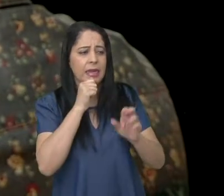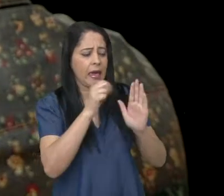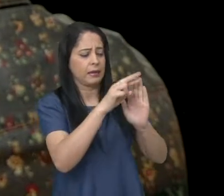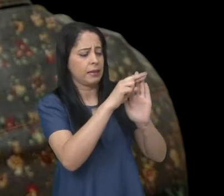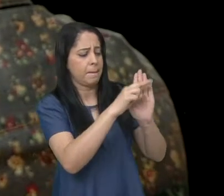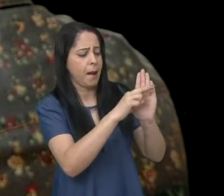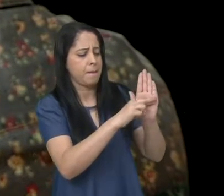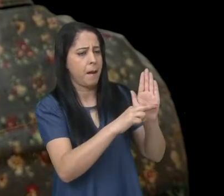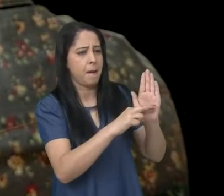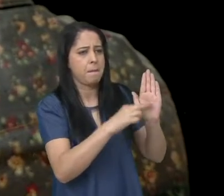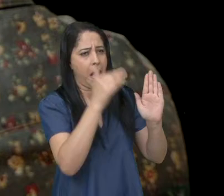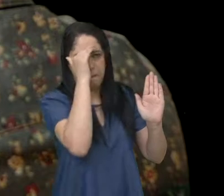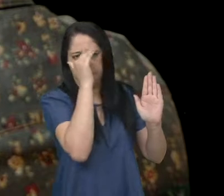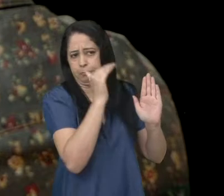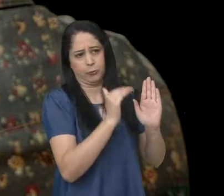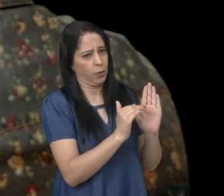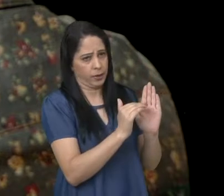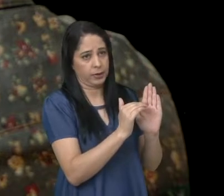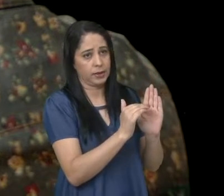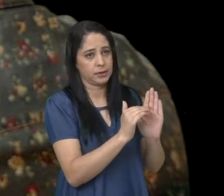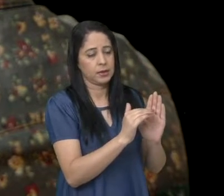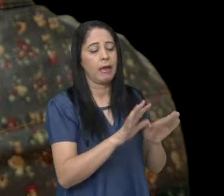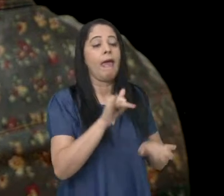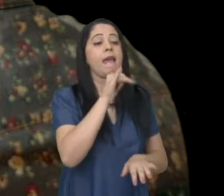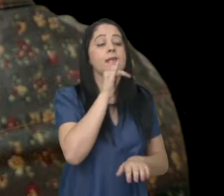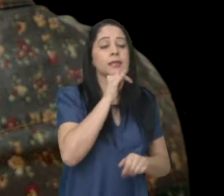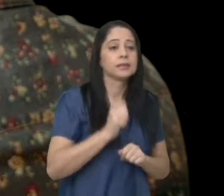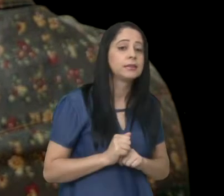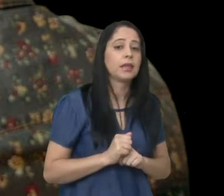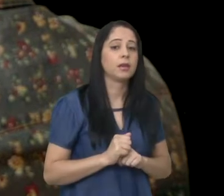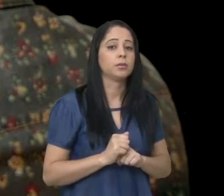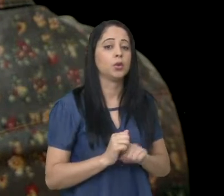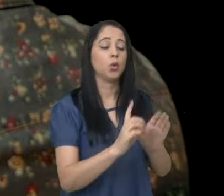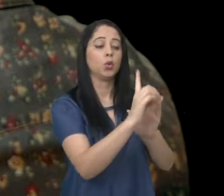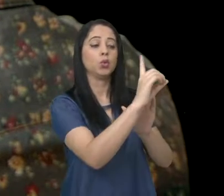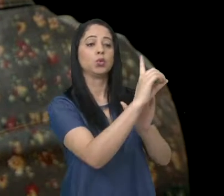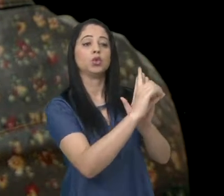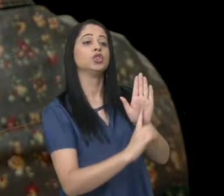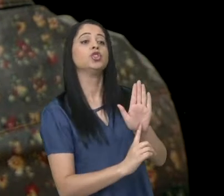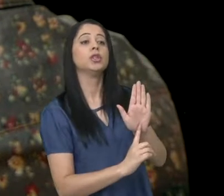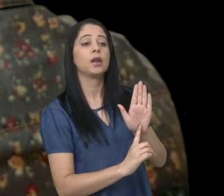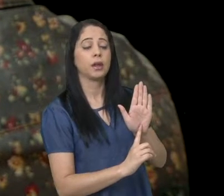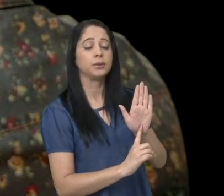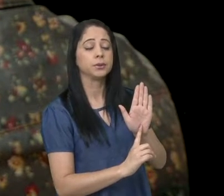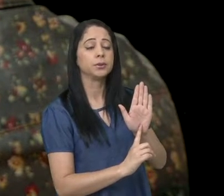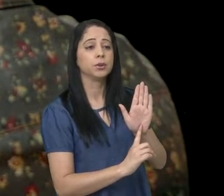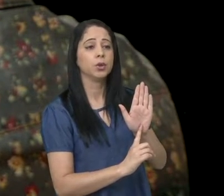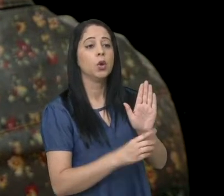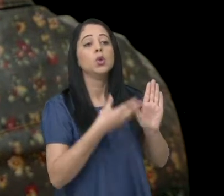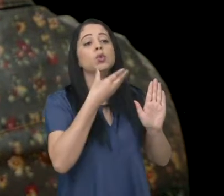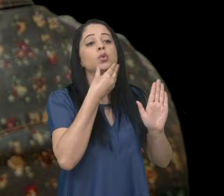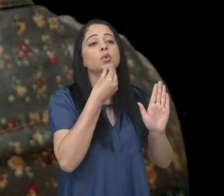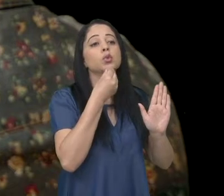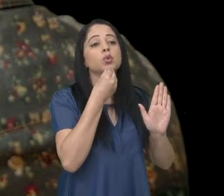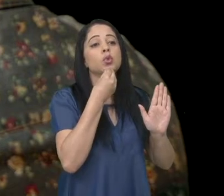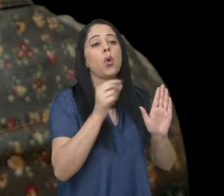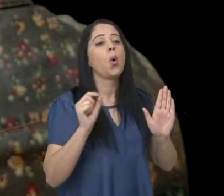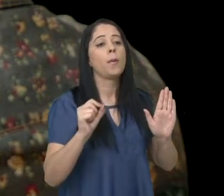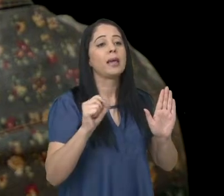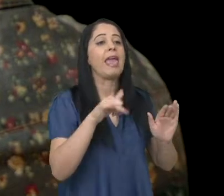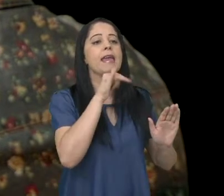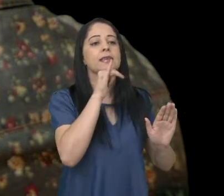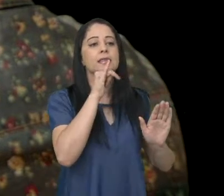regulamentadas, mas nós temos questões, por exemplo, o direito do homem, quando o